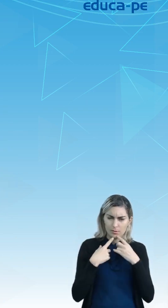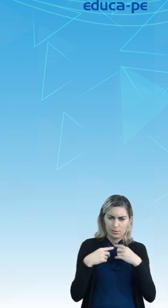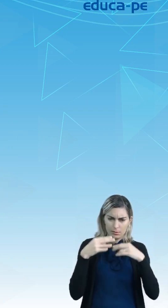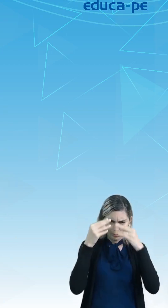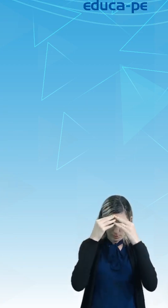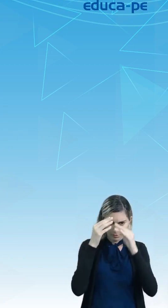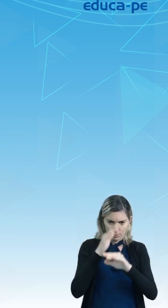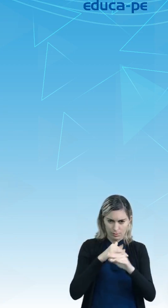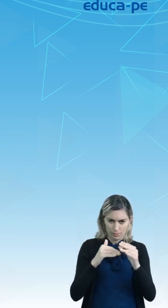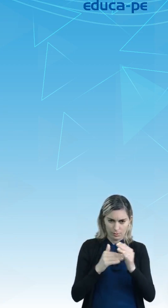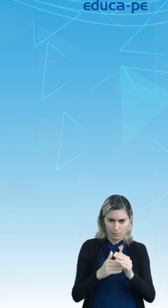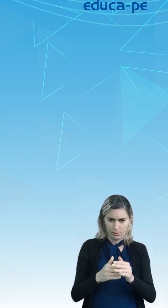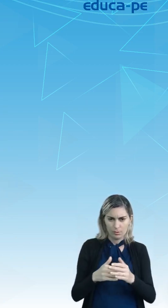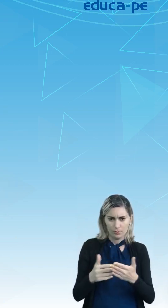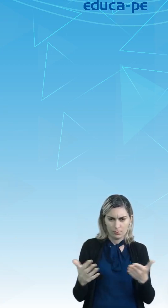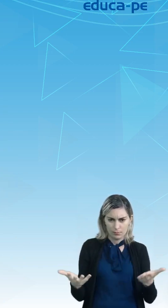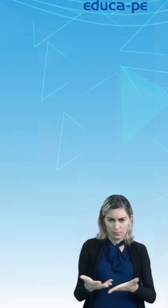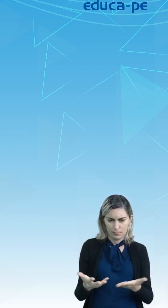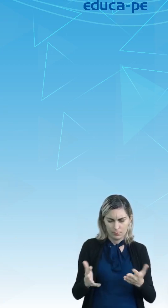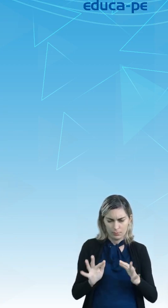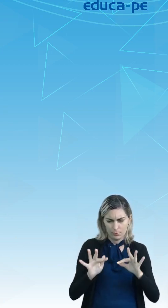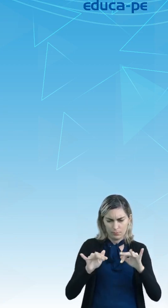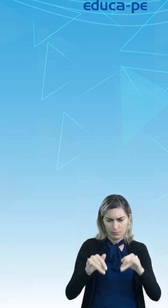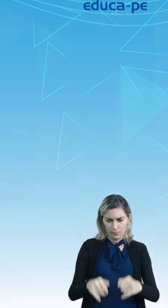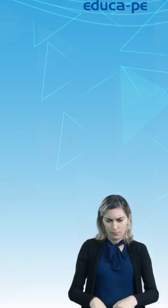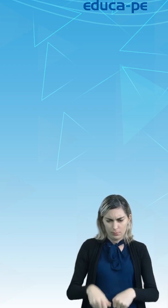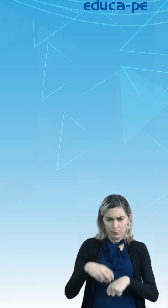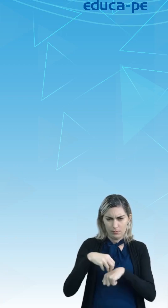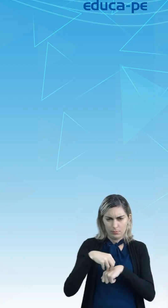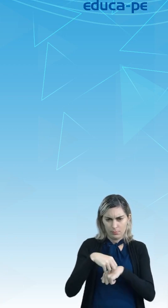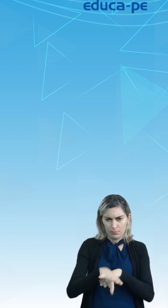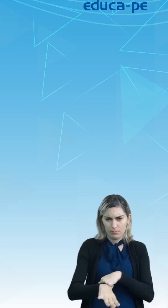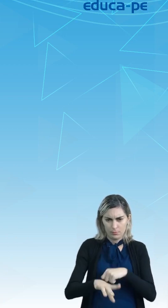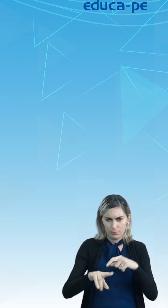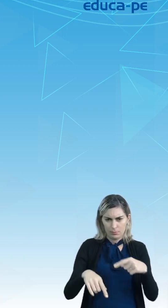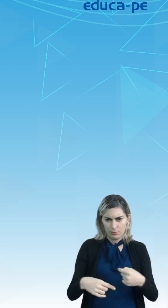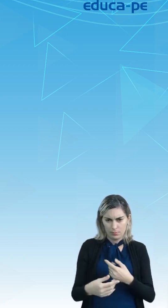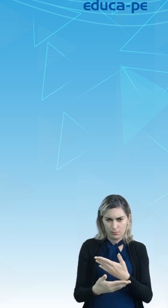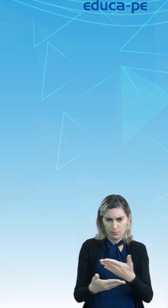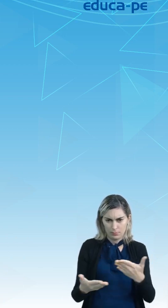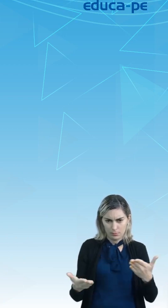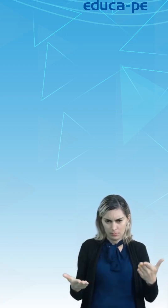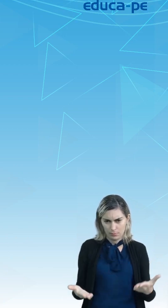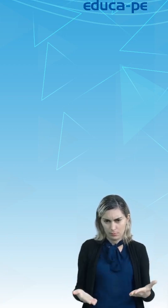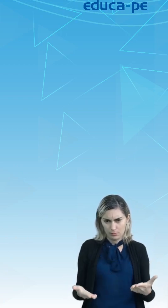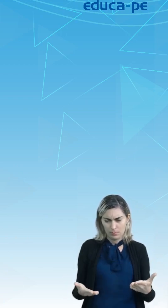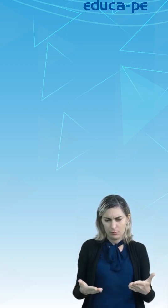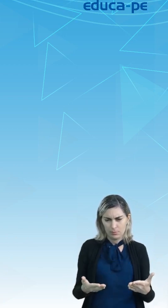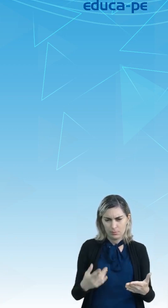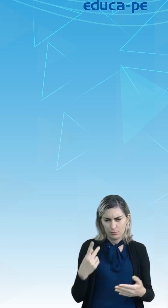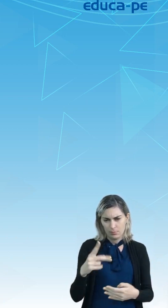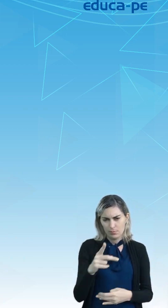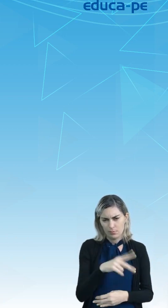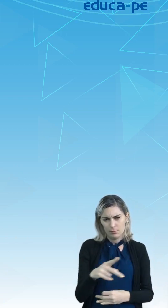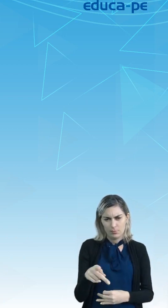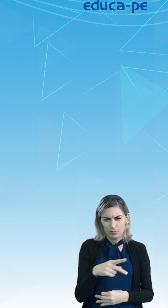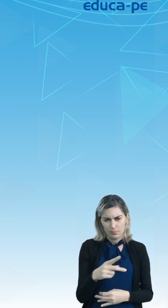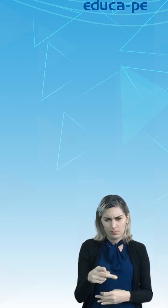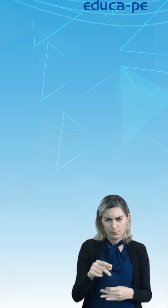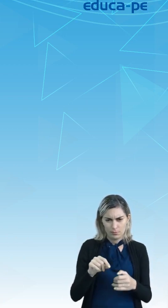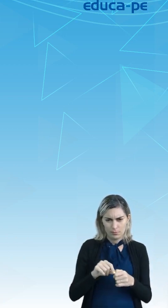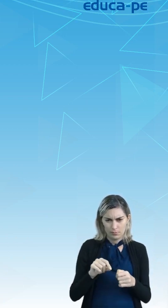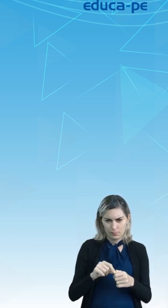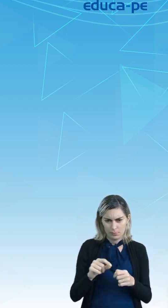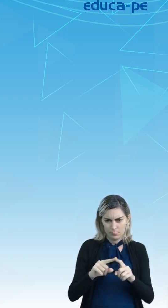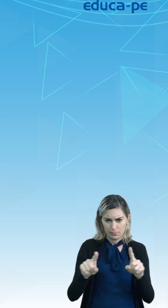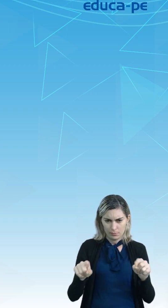tudo isso pesa. Então, agora finalizo deixando um desafio. Que tal você, com o seu professor, fazer em